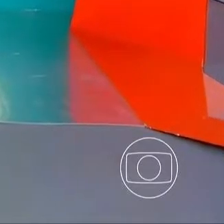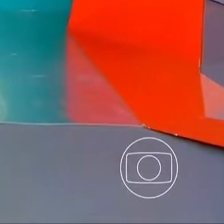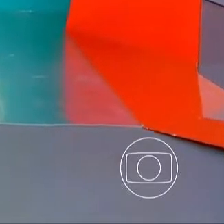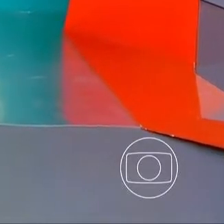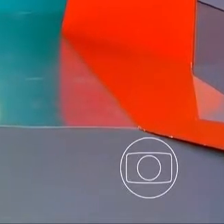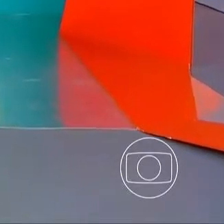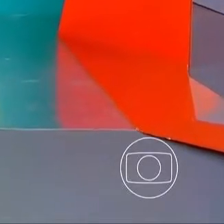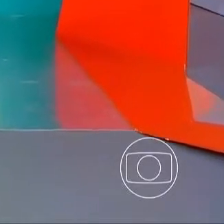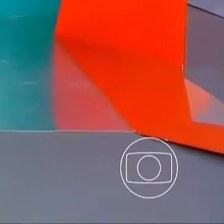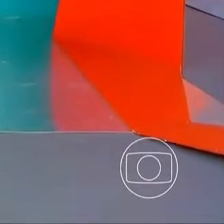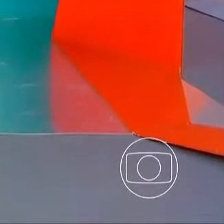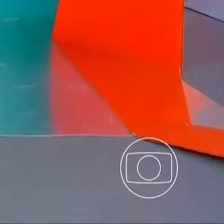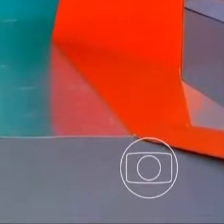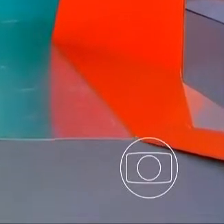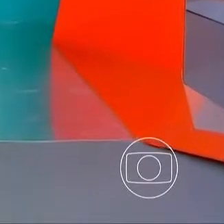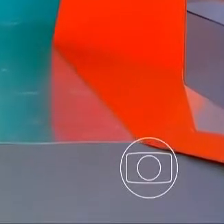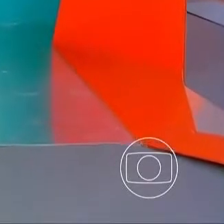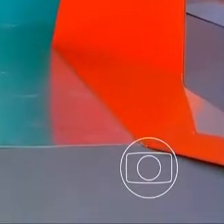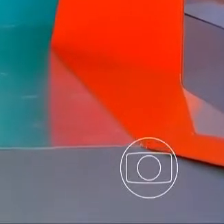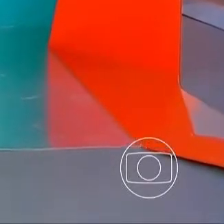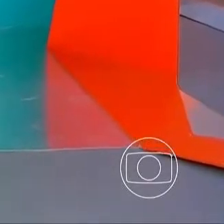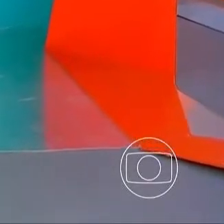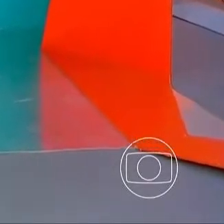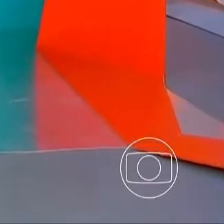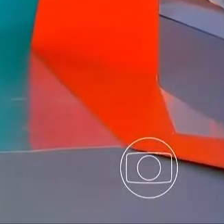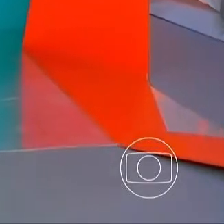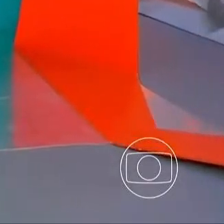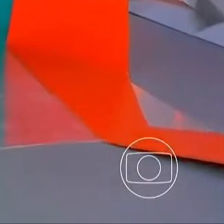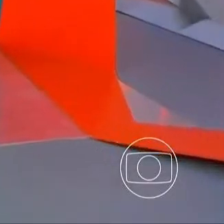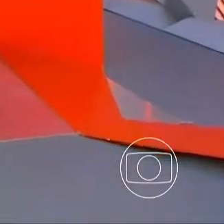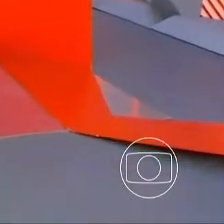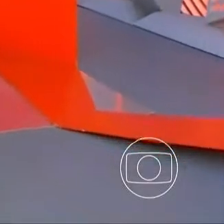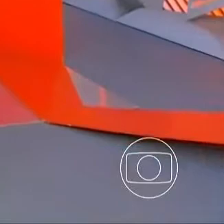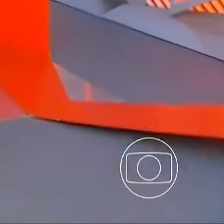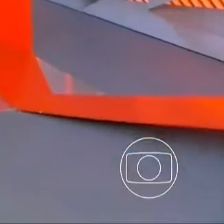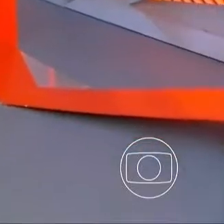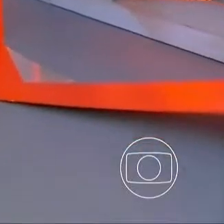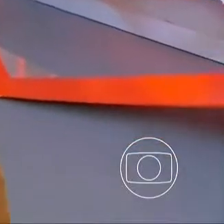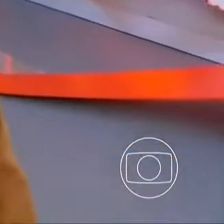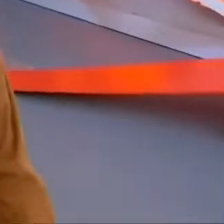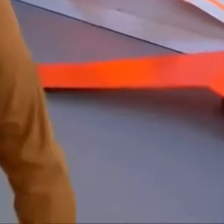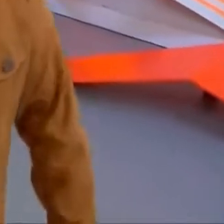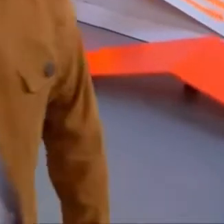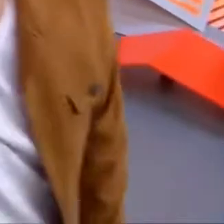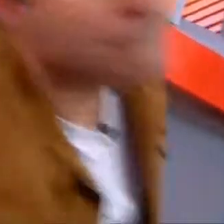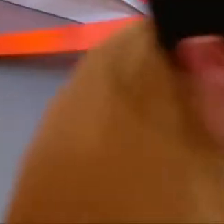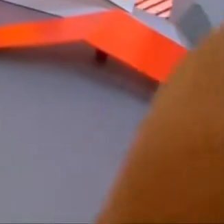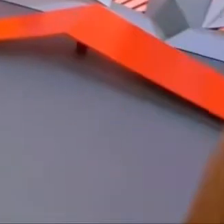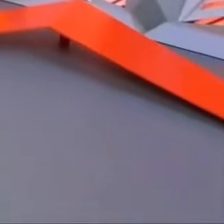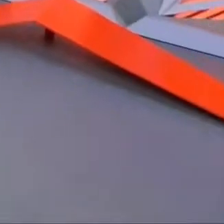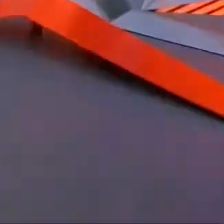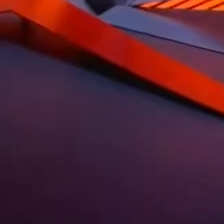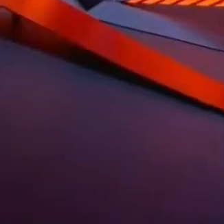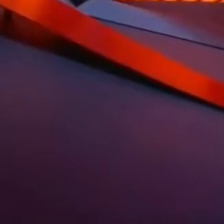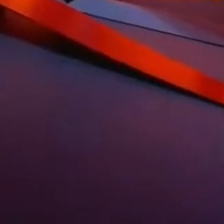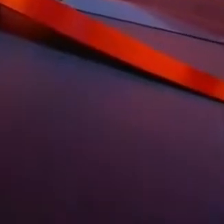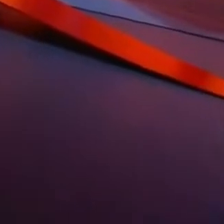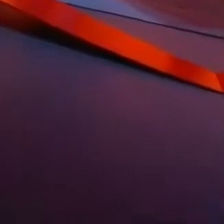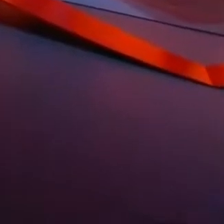contra o Fluminense, 7 horas da noite. Então, tudo amanhã no GE. Tamo junto. Ótimo final de semana. Fui!